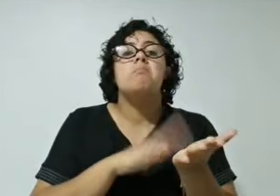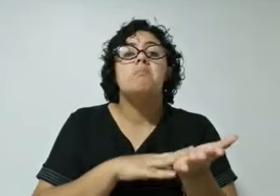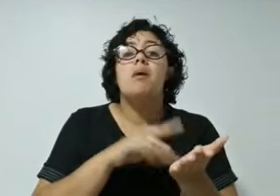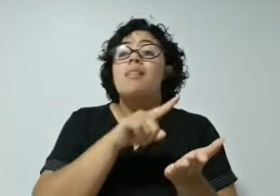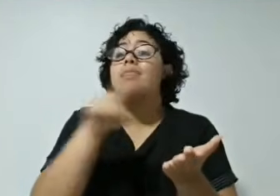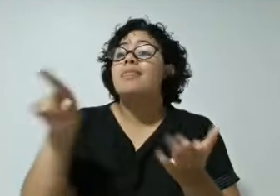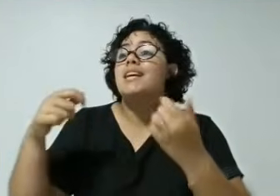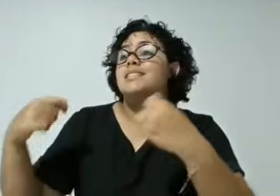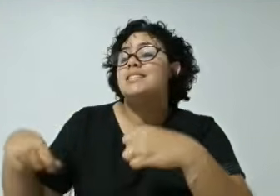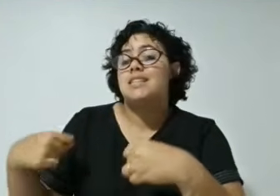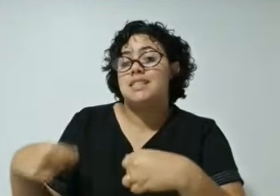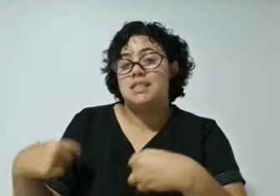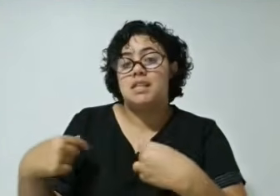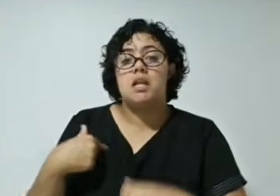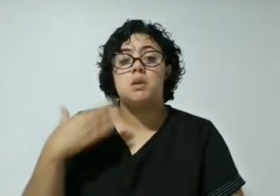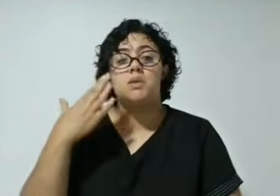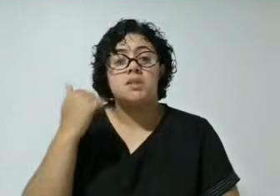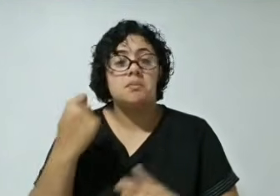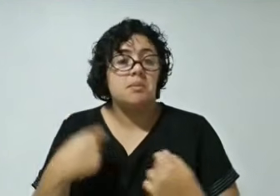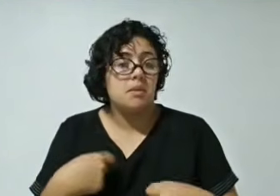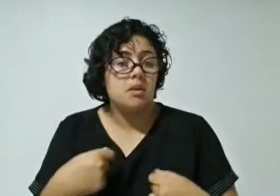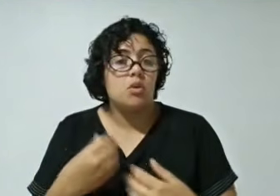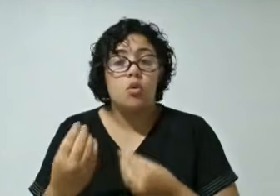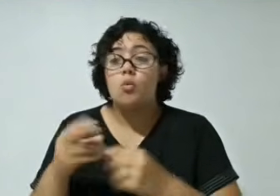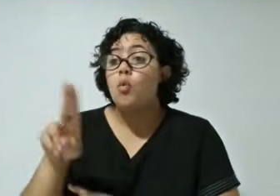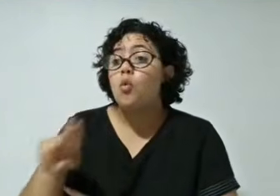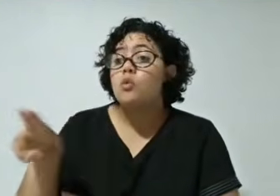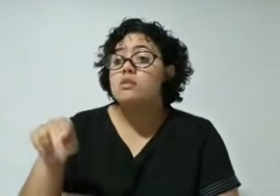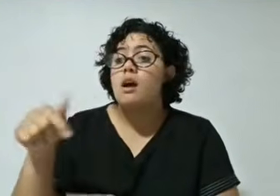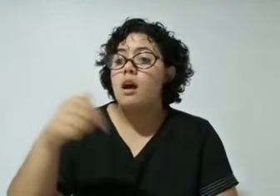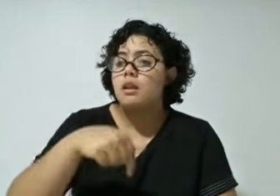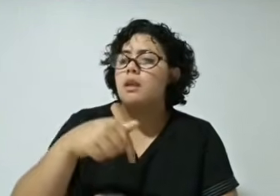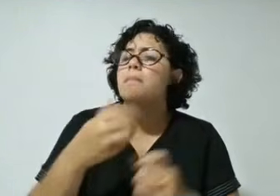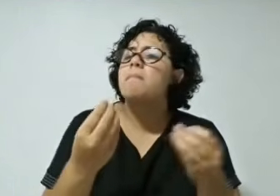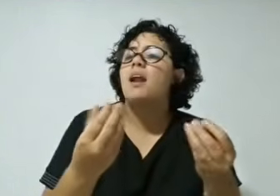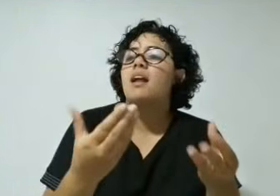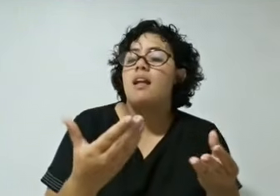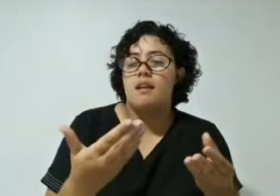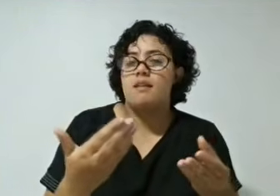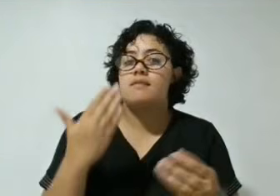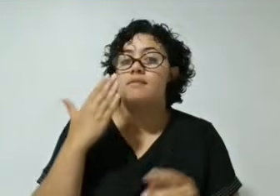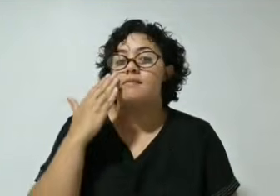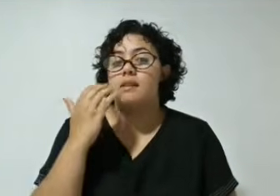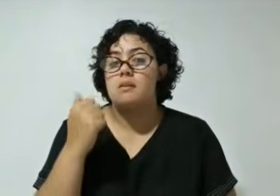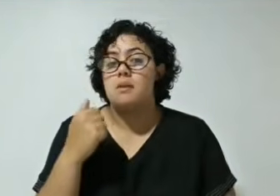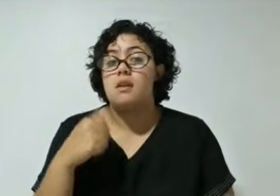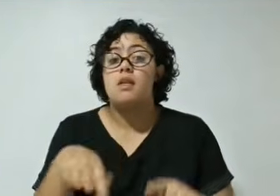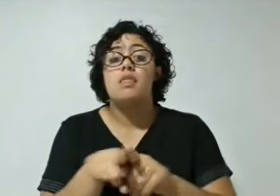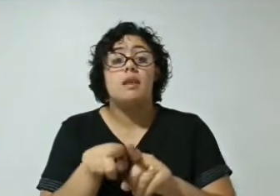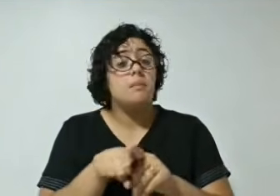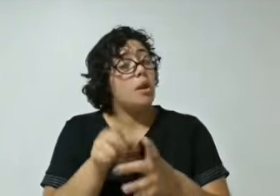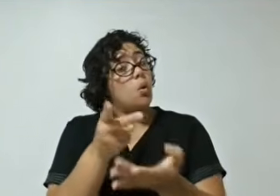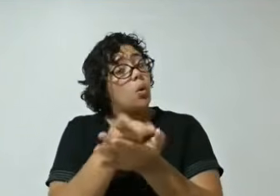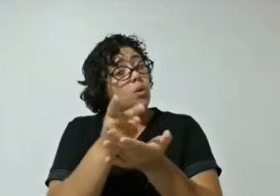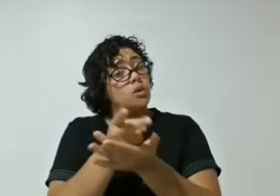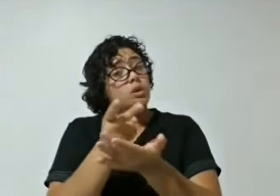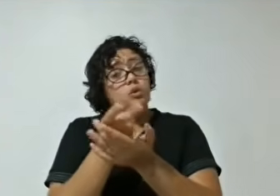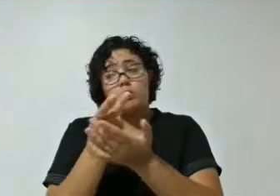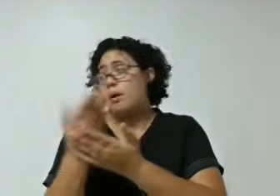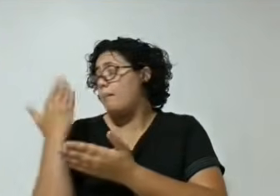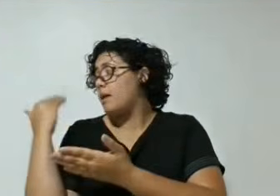comunidade, como que era o uso desse espaço, ao mesmo tempo em que tinha que dar prosseguimento nas coisas que vinham sendo